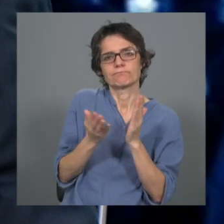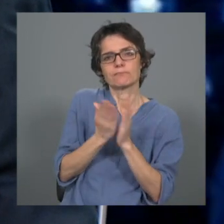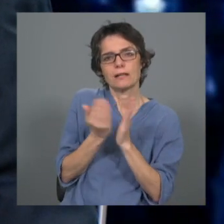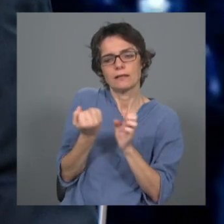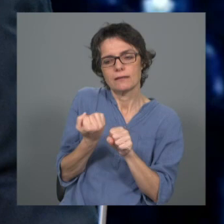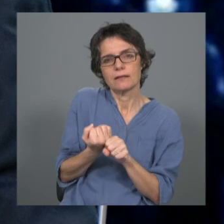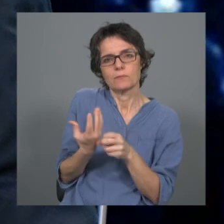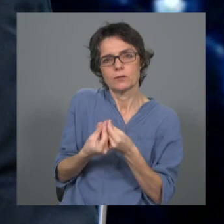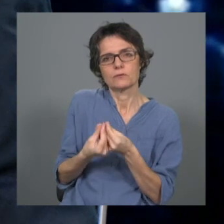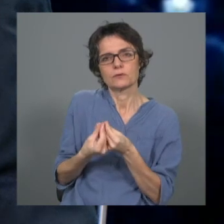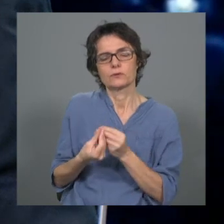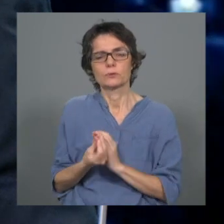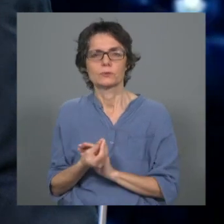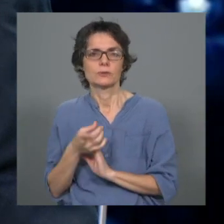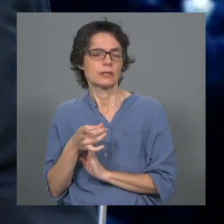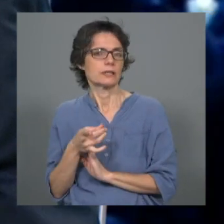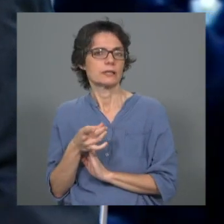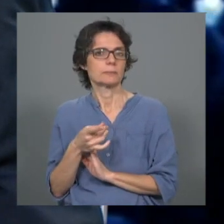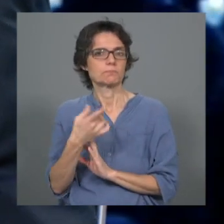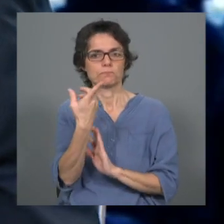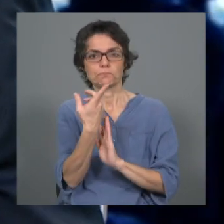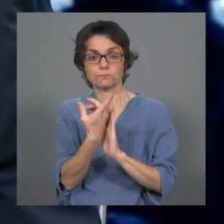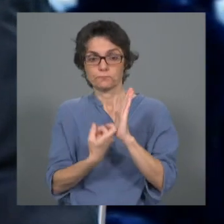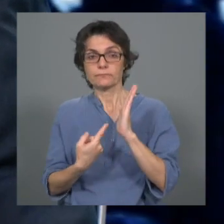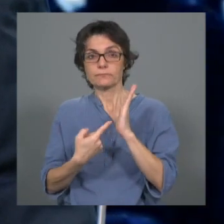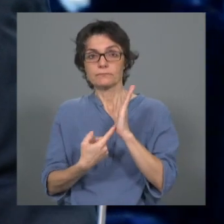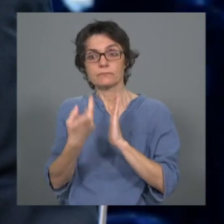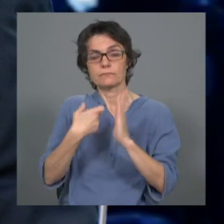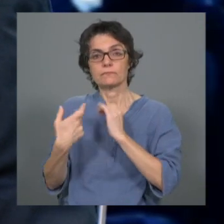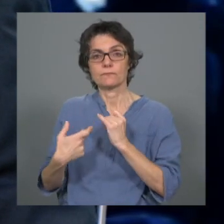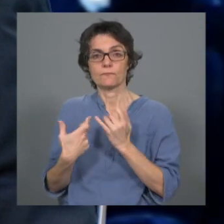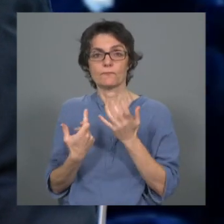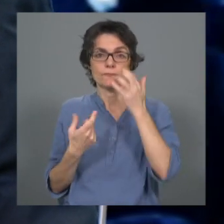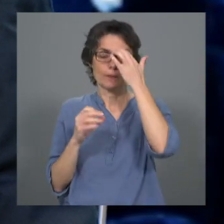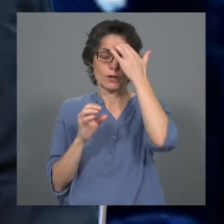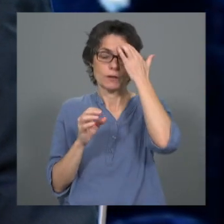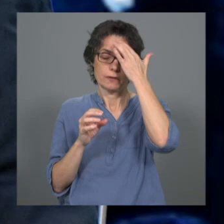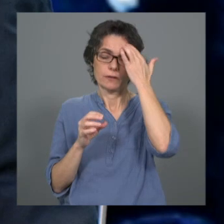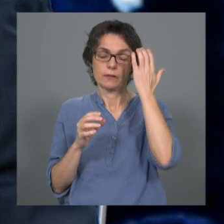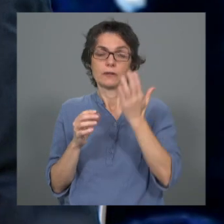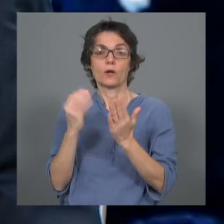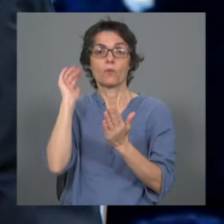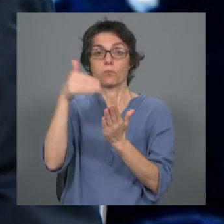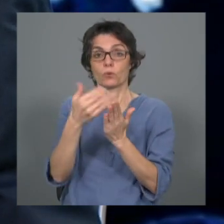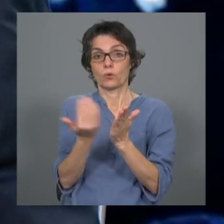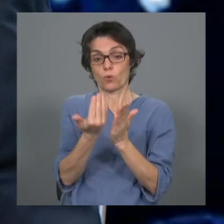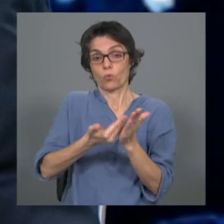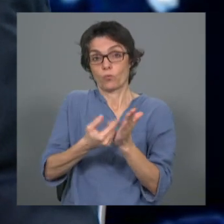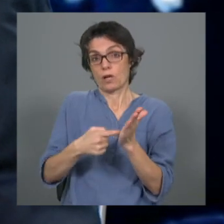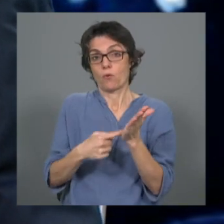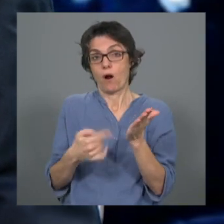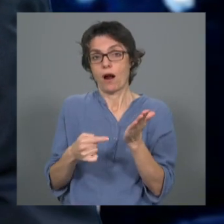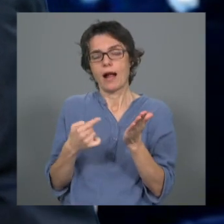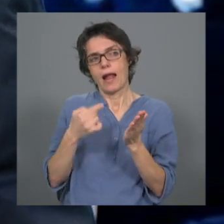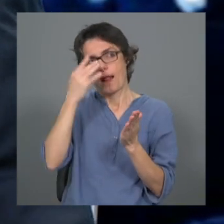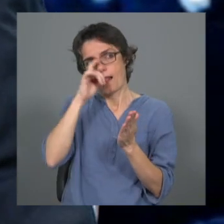foi salientando em todas essas respostas? Bem, no fundo, aquilo que nos traz depois a Constituição Sinodal, não é? Mas lembro-me que esse tempo coincidiu também